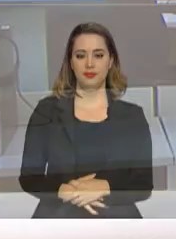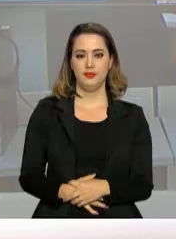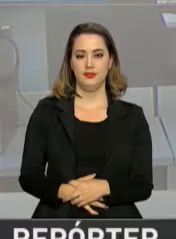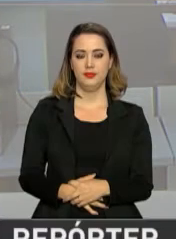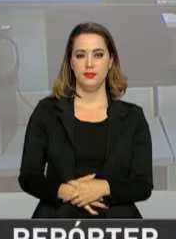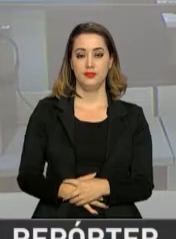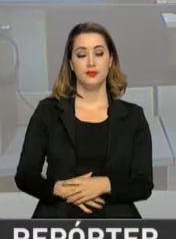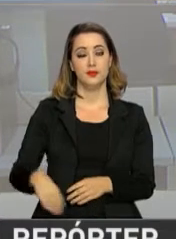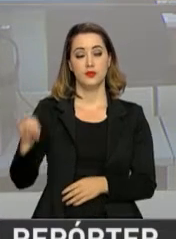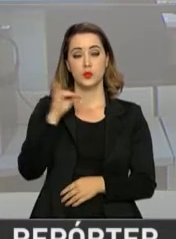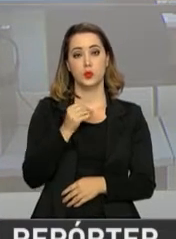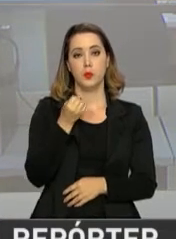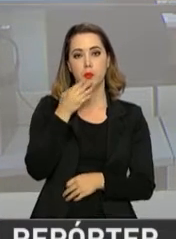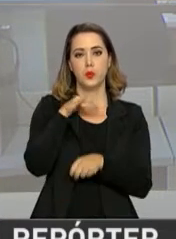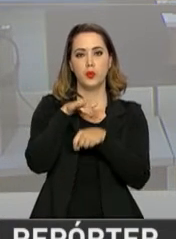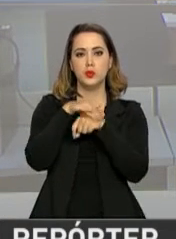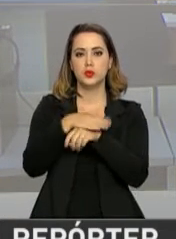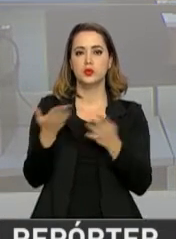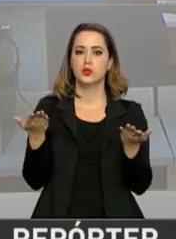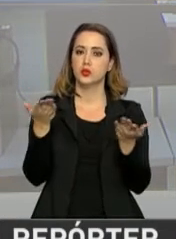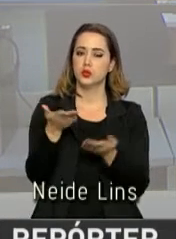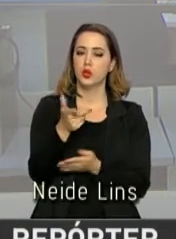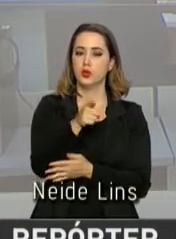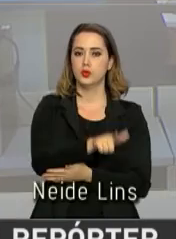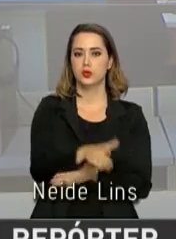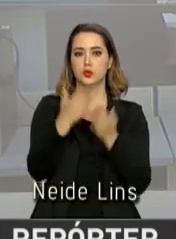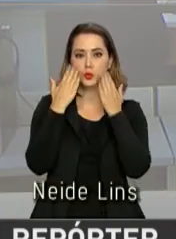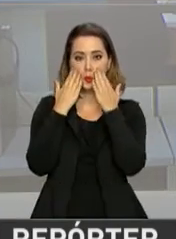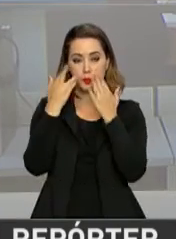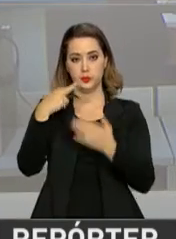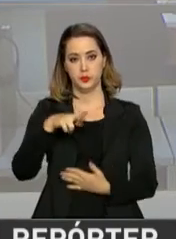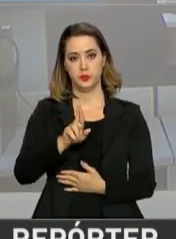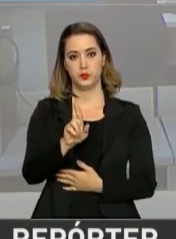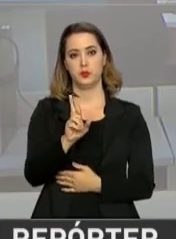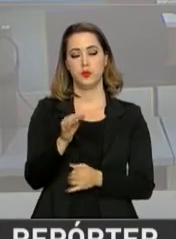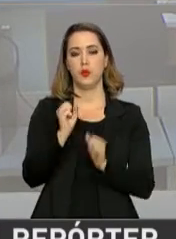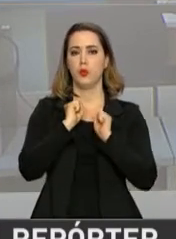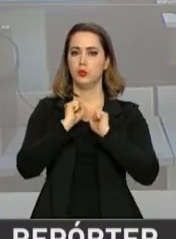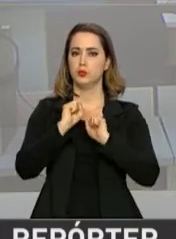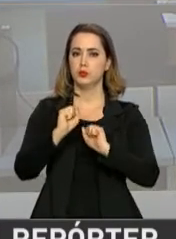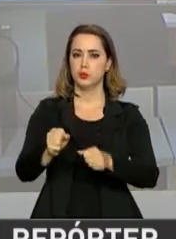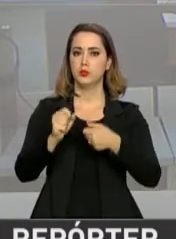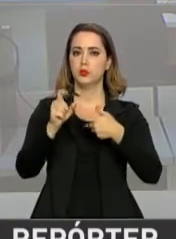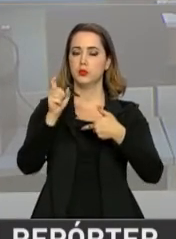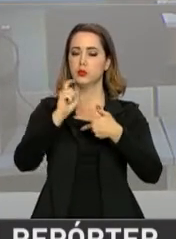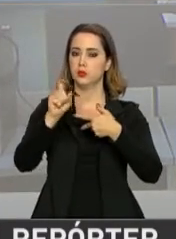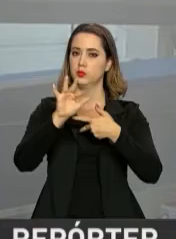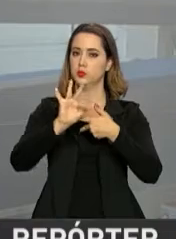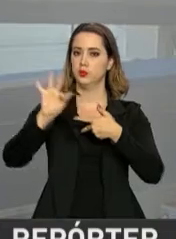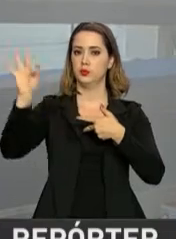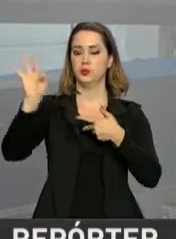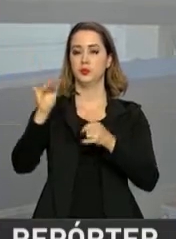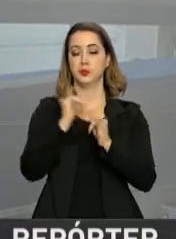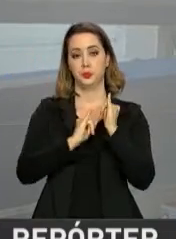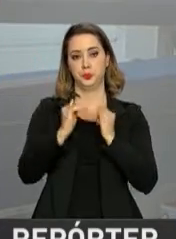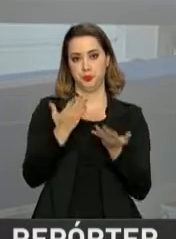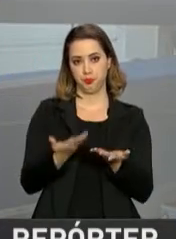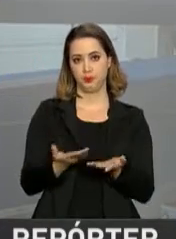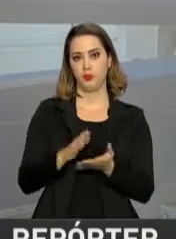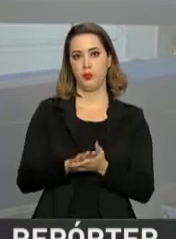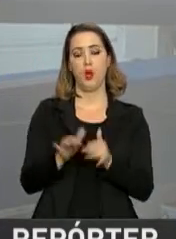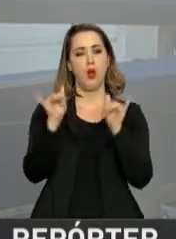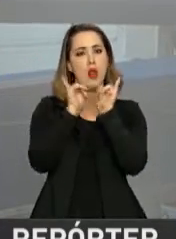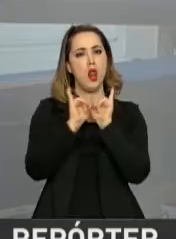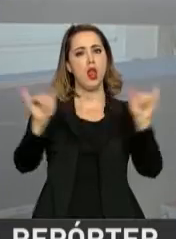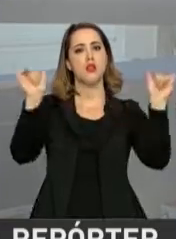olá boa noite estamos de volta com repórter nbr as notícias do poder executivo federal foi lançado o edital